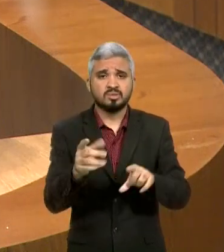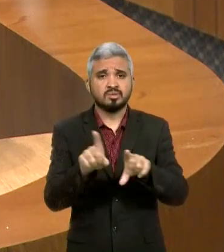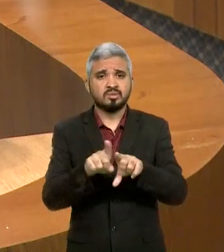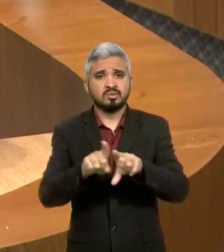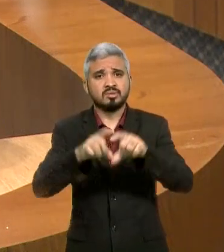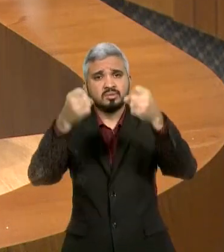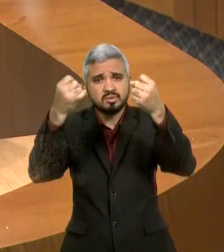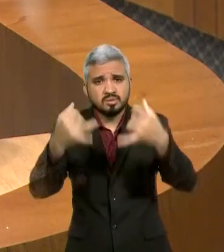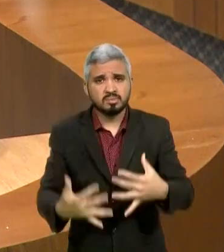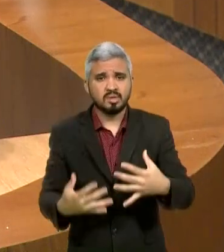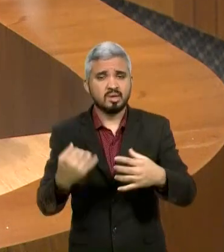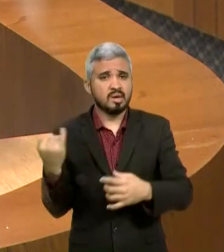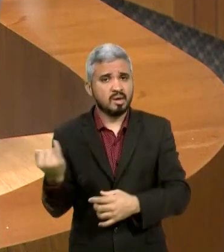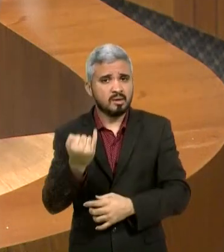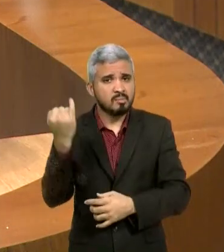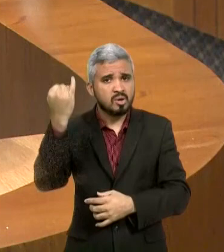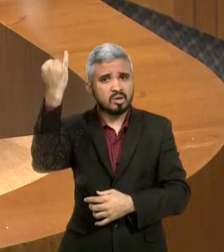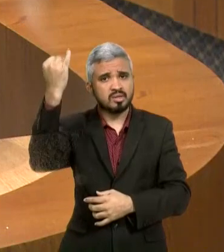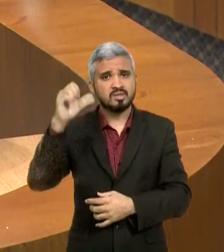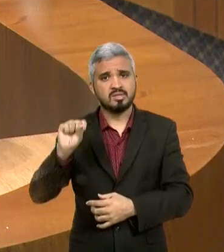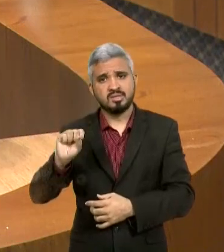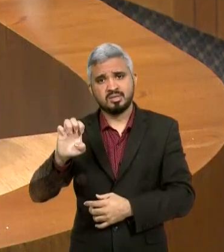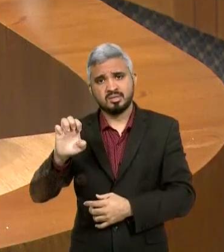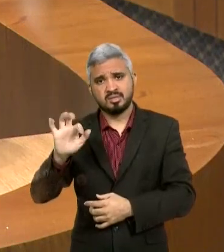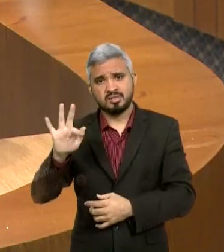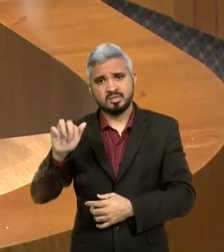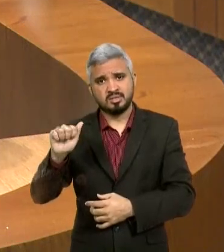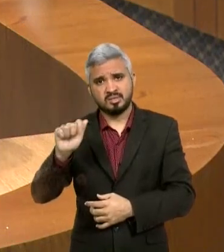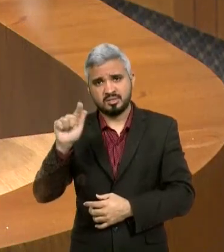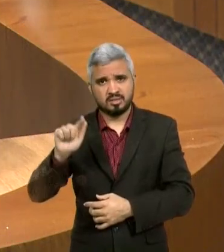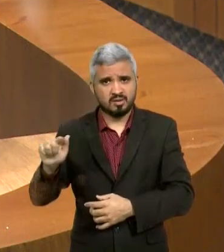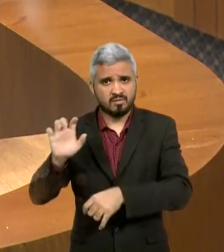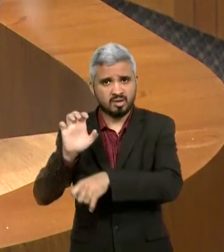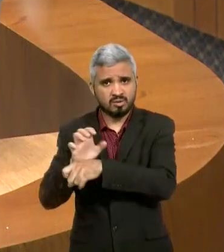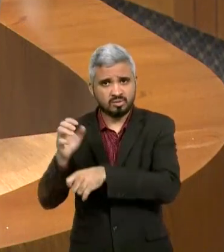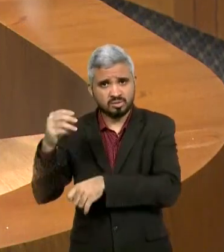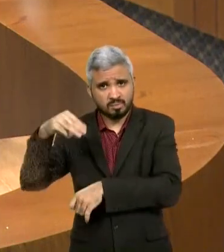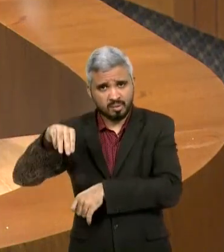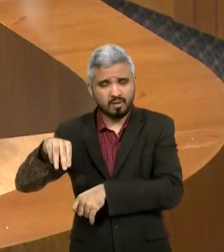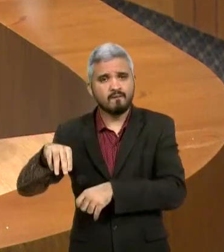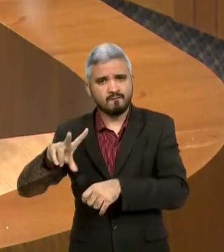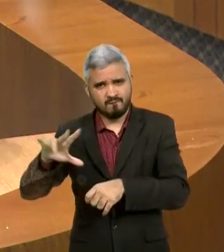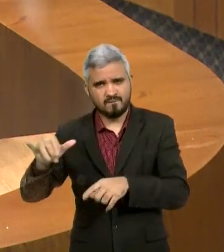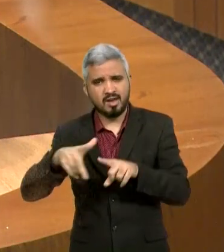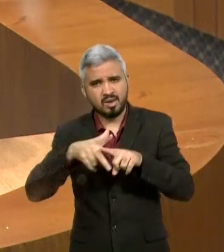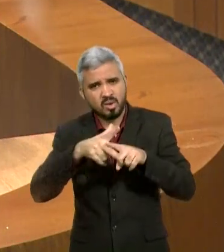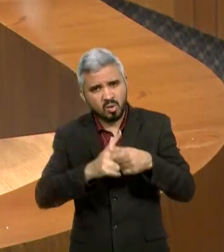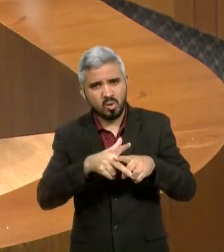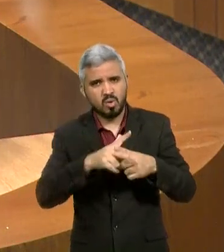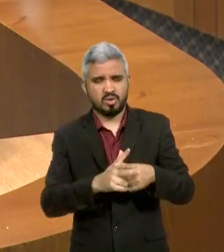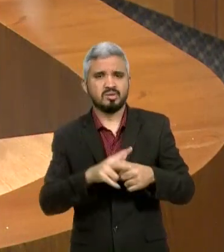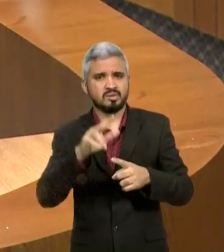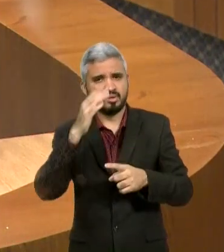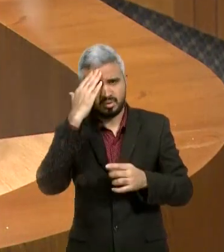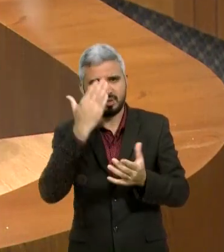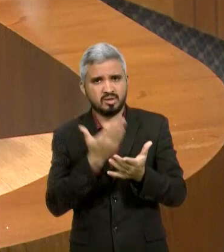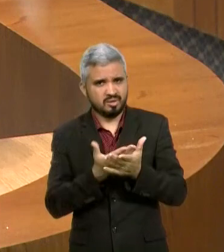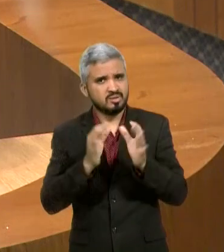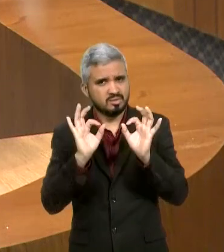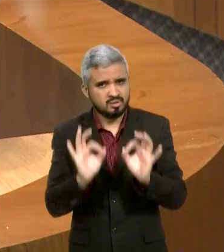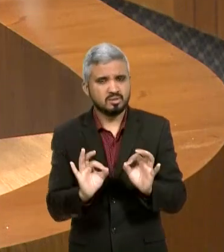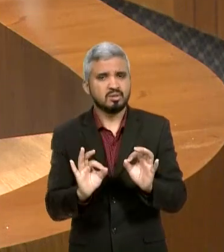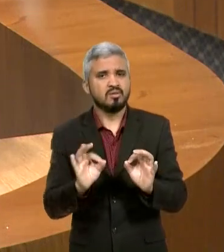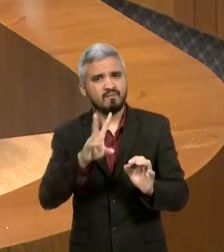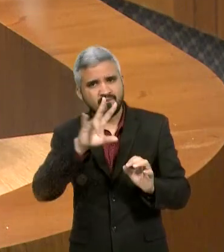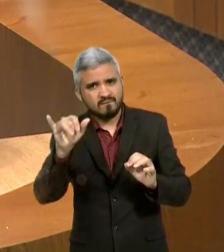acredito que a Secretaria da Fazenda, de imediato, irá corrigir essa injustiça e irá revisar